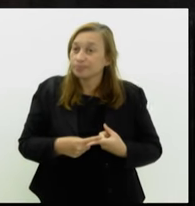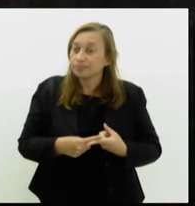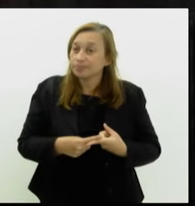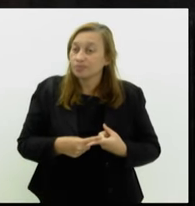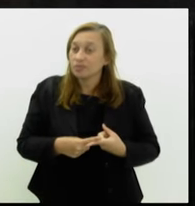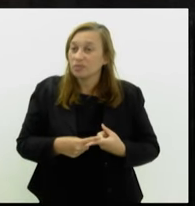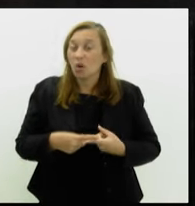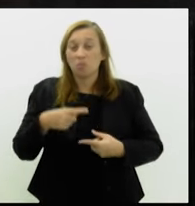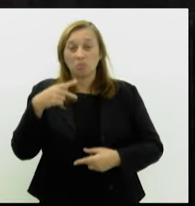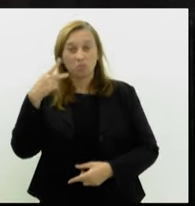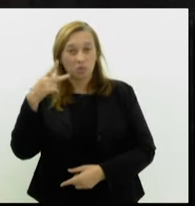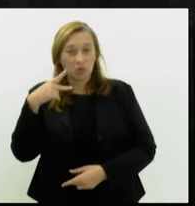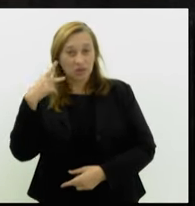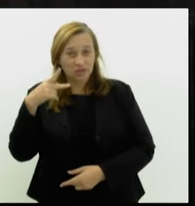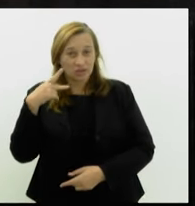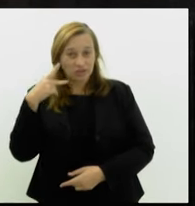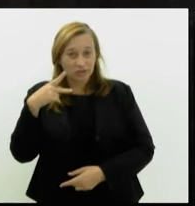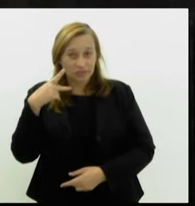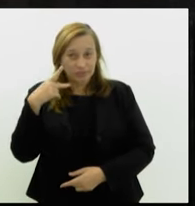política,